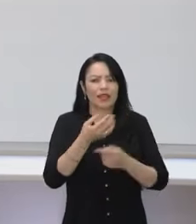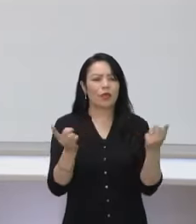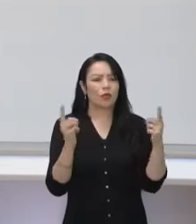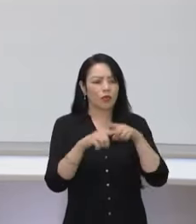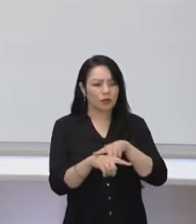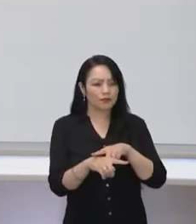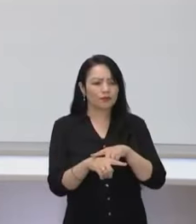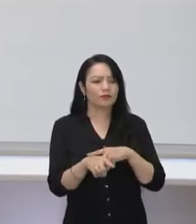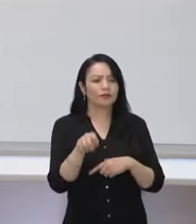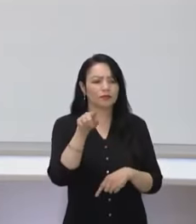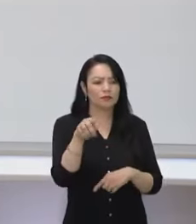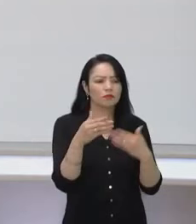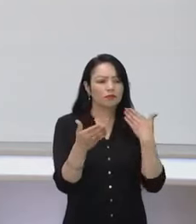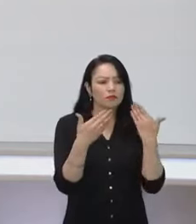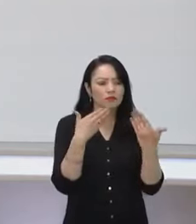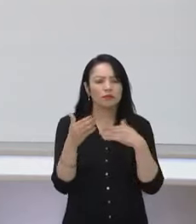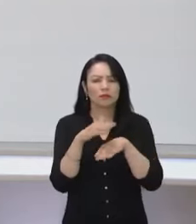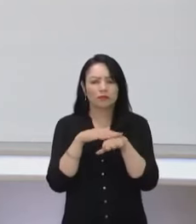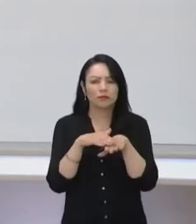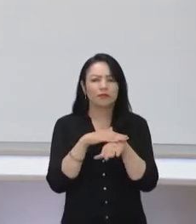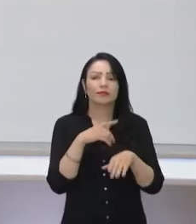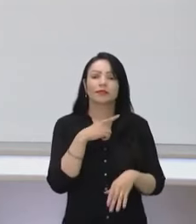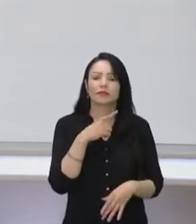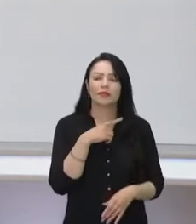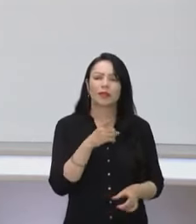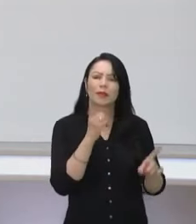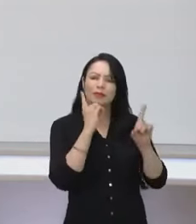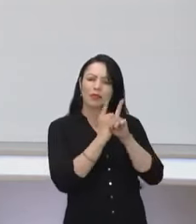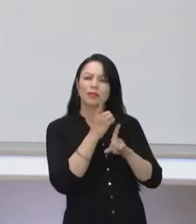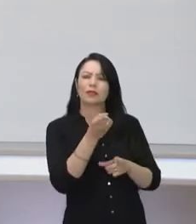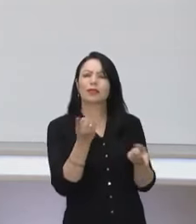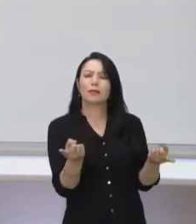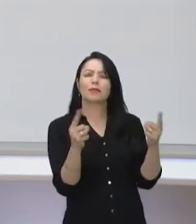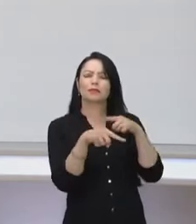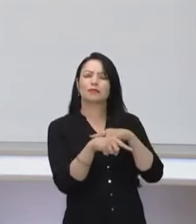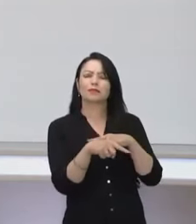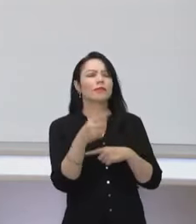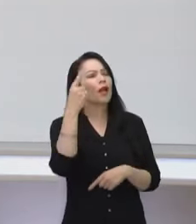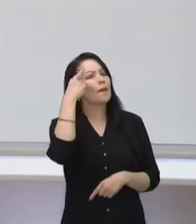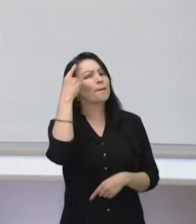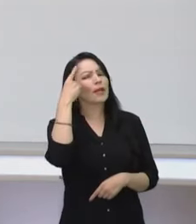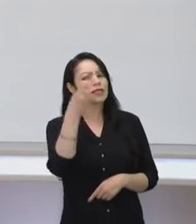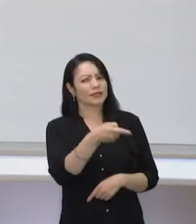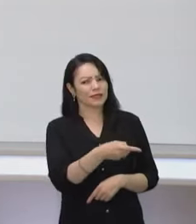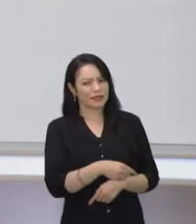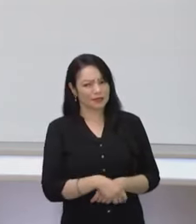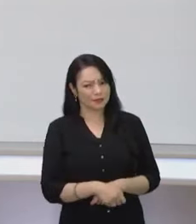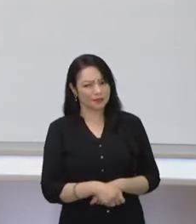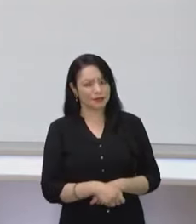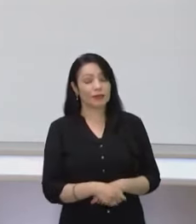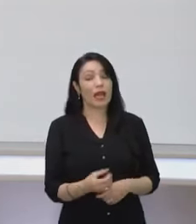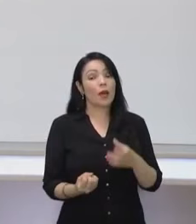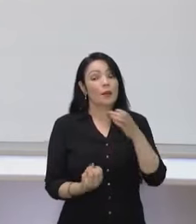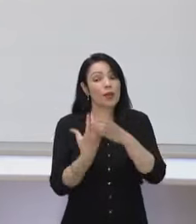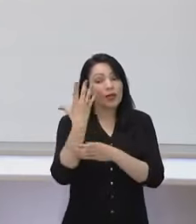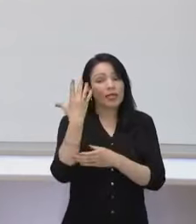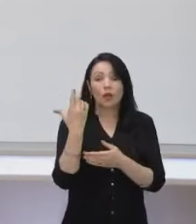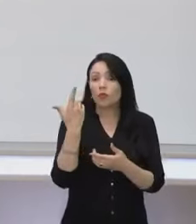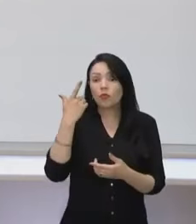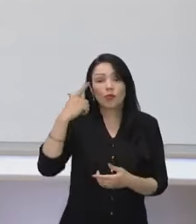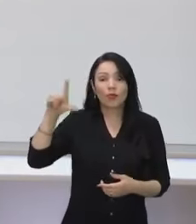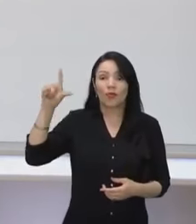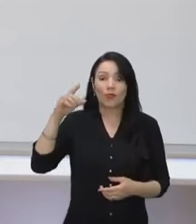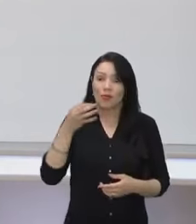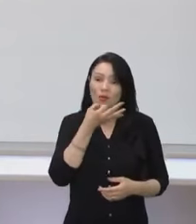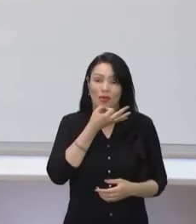naquele debate e você se depara com um argumento que é contrário ao que você pensa, ao contrário à sua tese. Então você tem que criar um outro